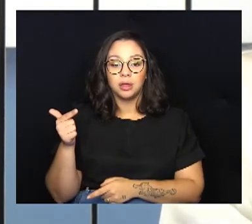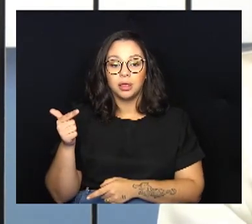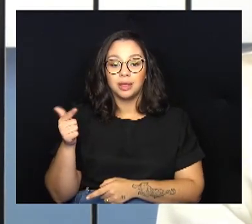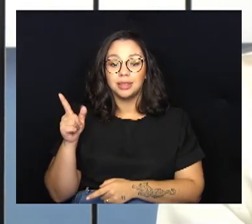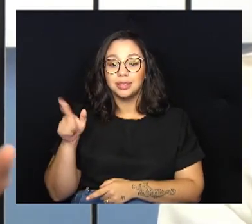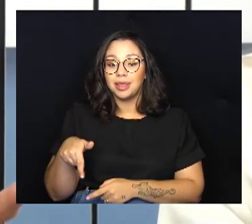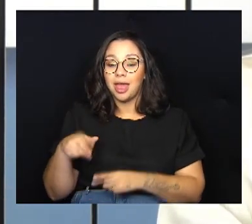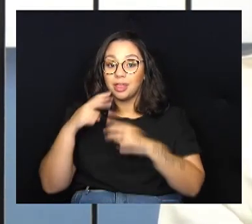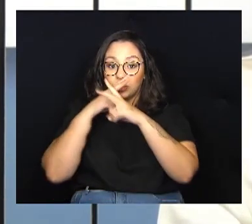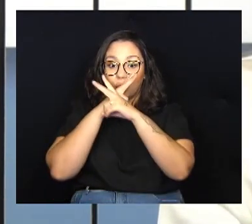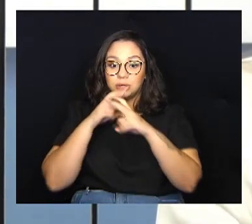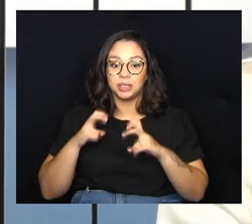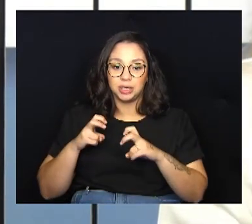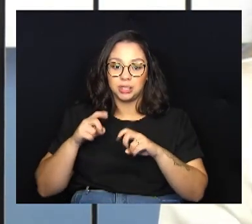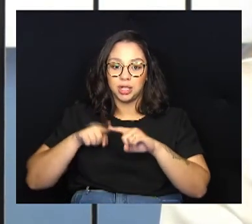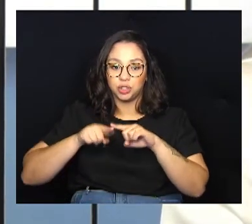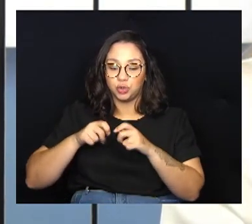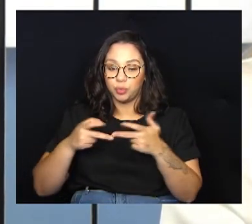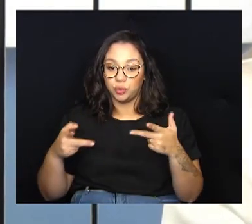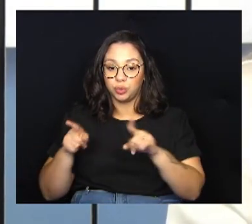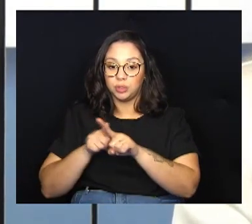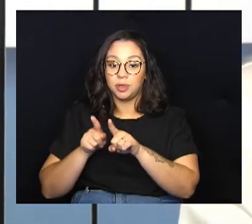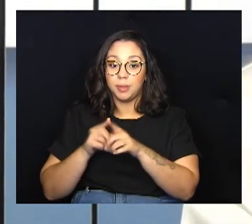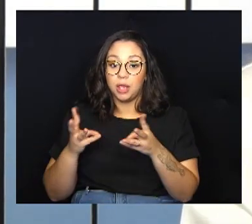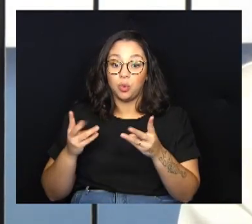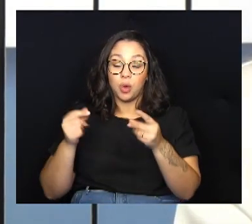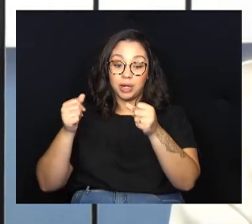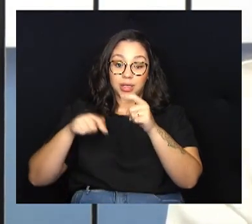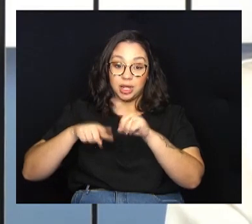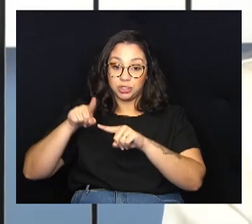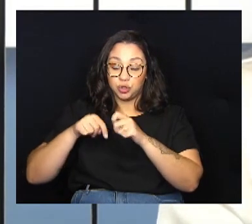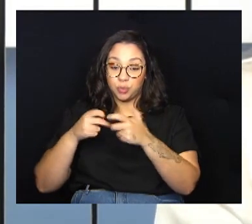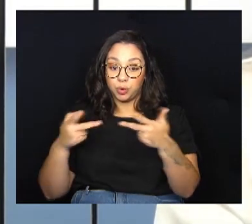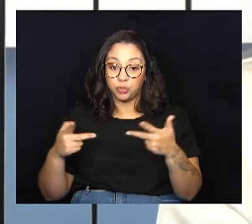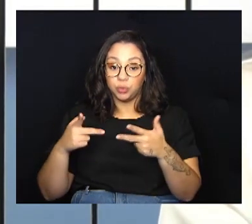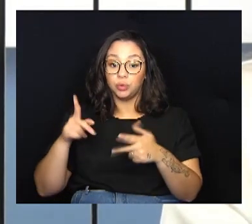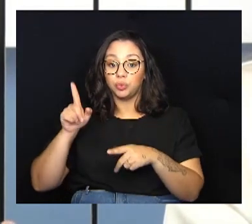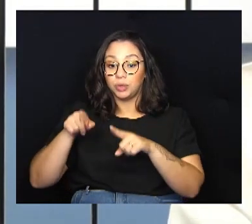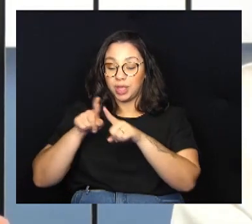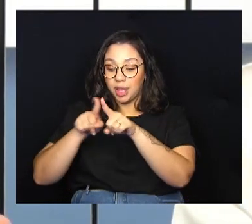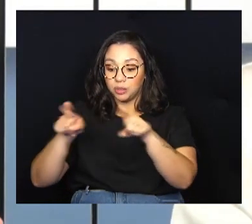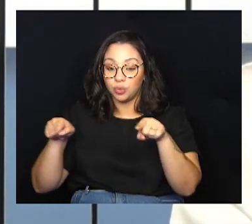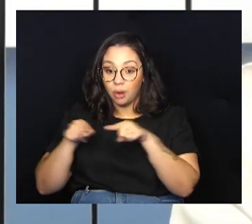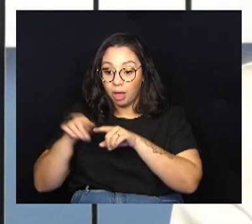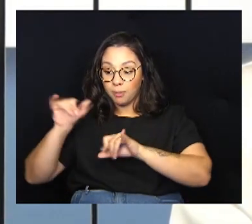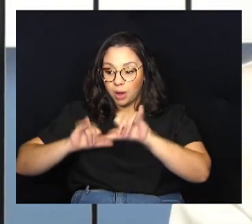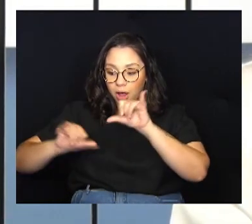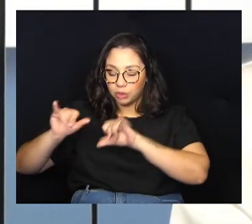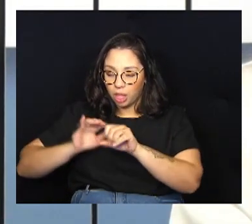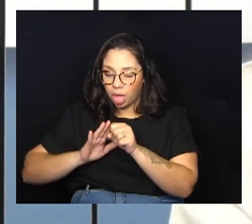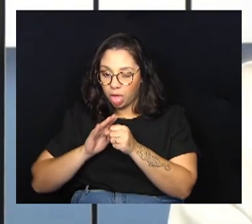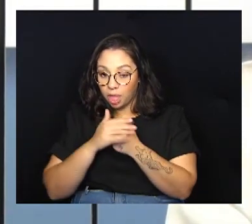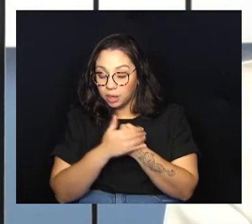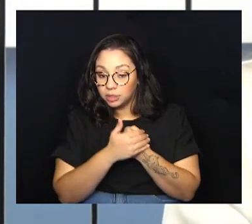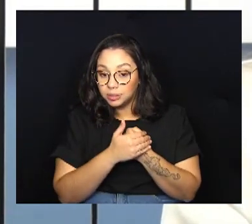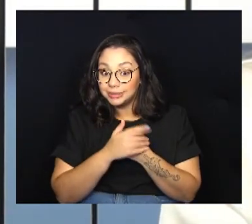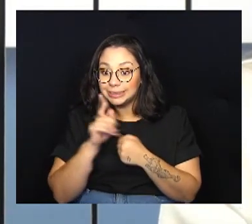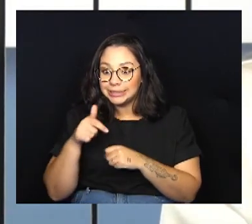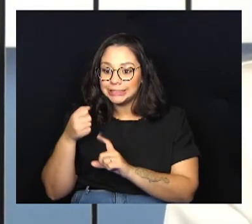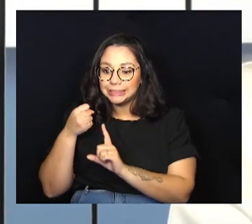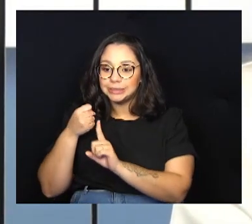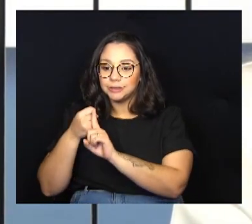se essas novas substâncias, que hoje chamam de maconha sintética, eu posso até falar mais um pouco sobre o que está por trás